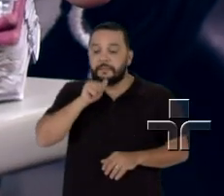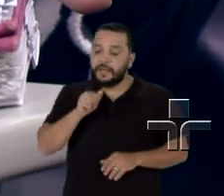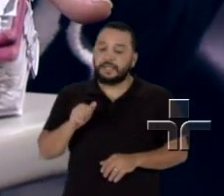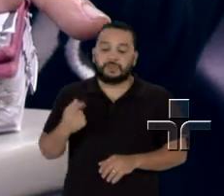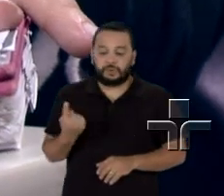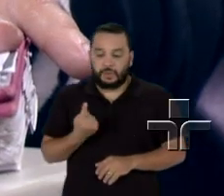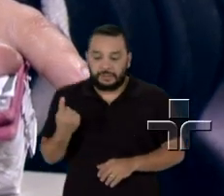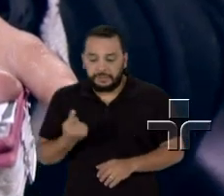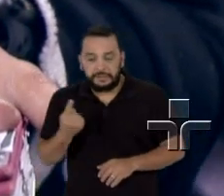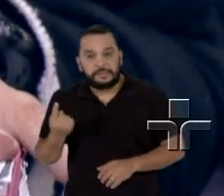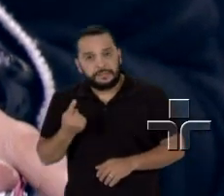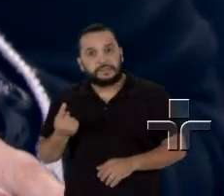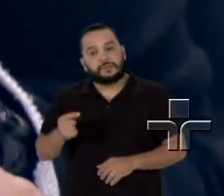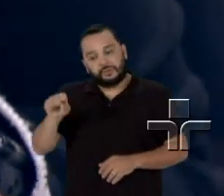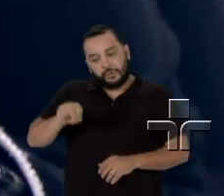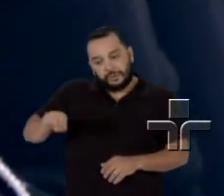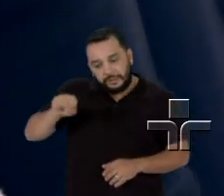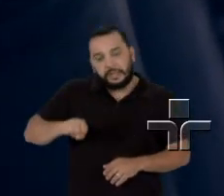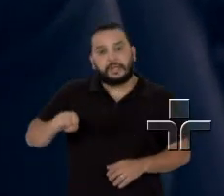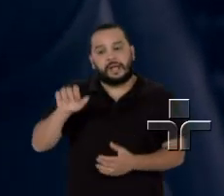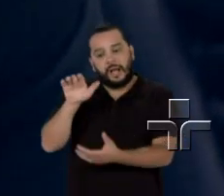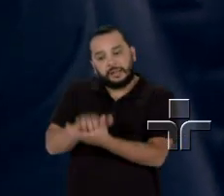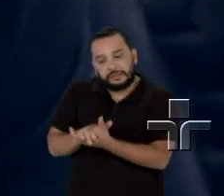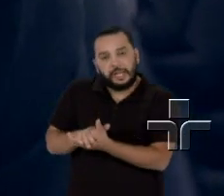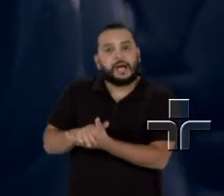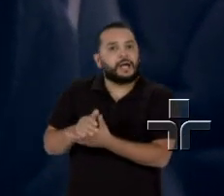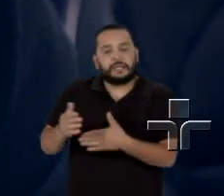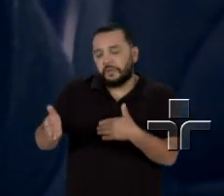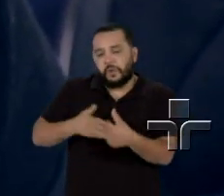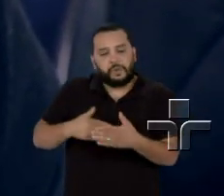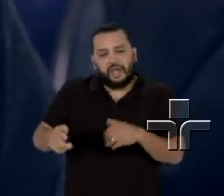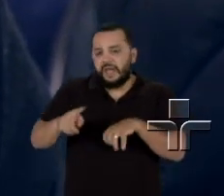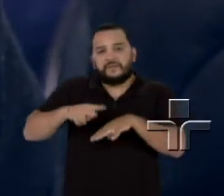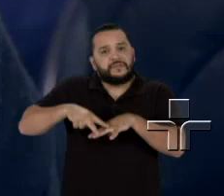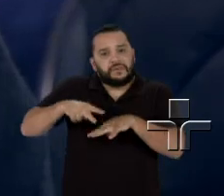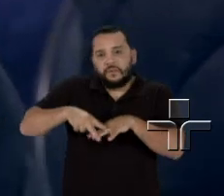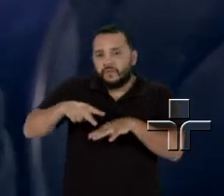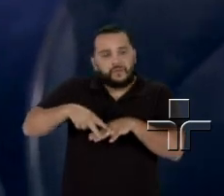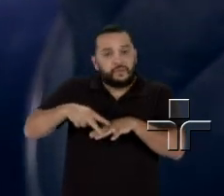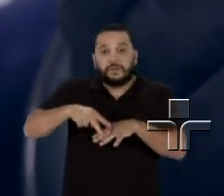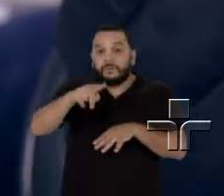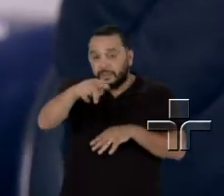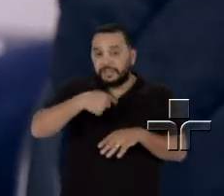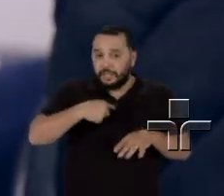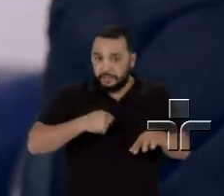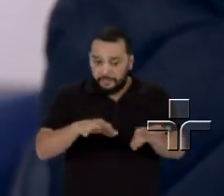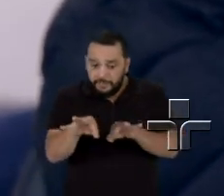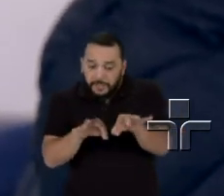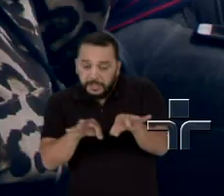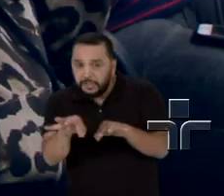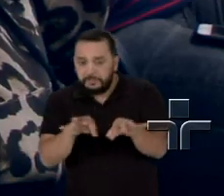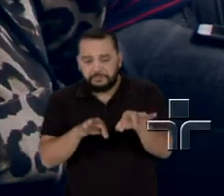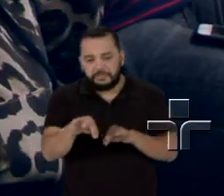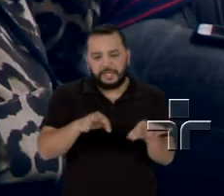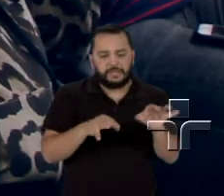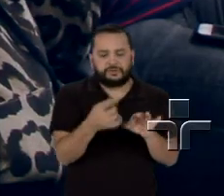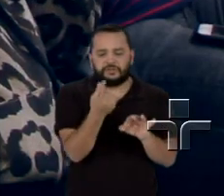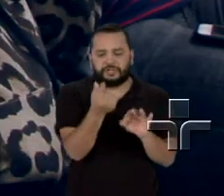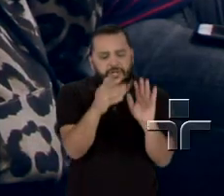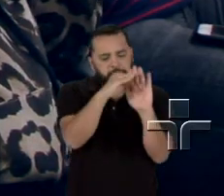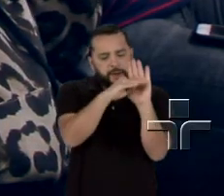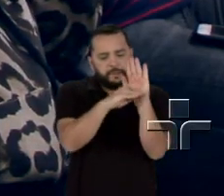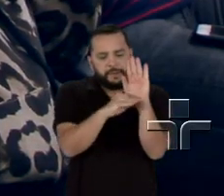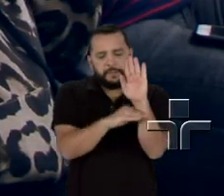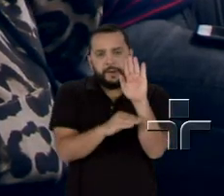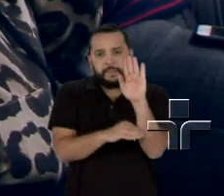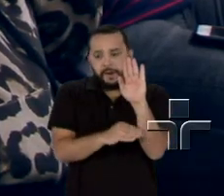viúva ou casada o planejamento financeiro que você vai conseguir passar para o seu filho é aquele que